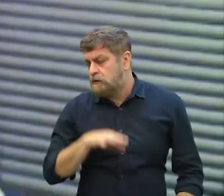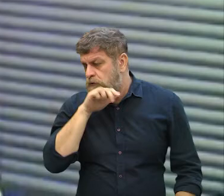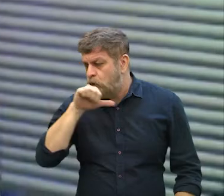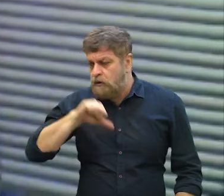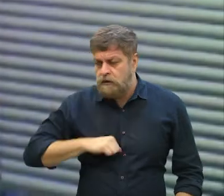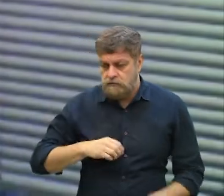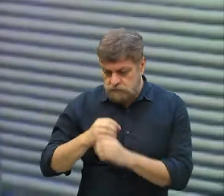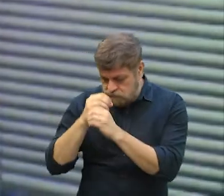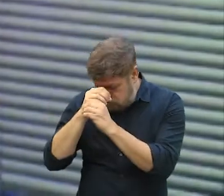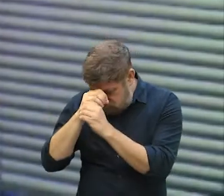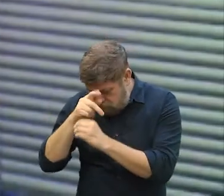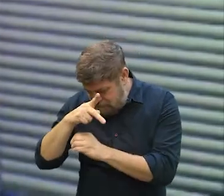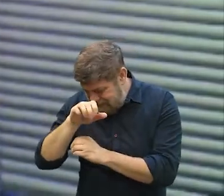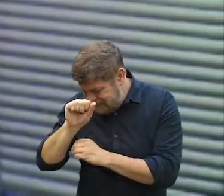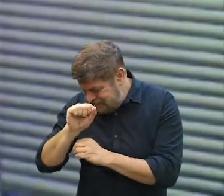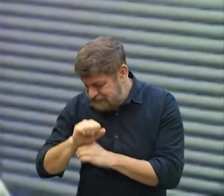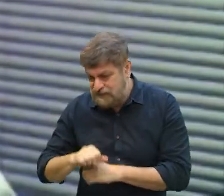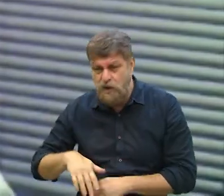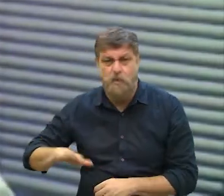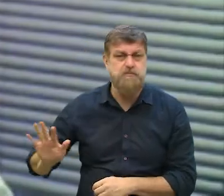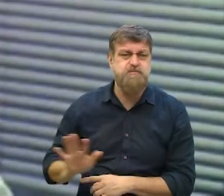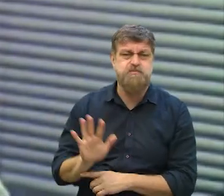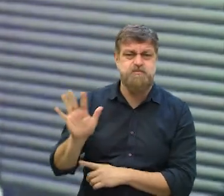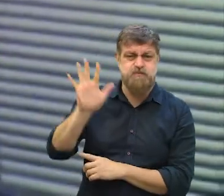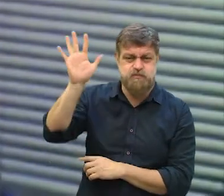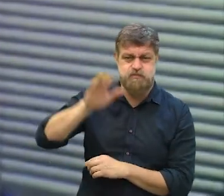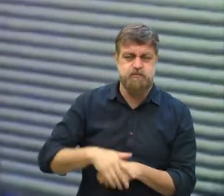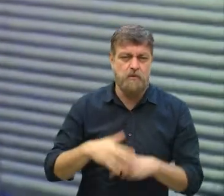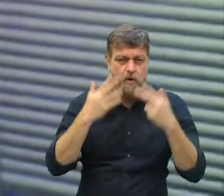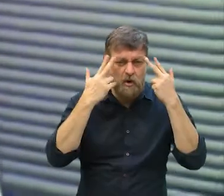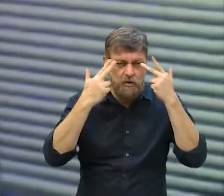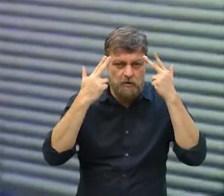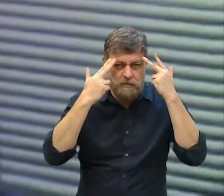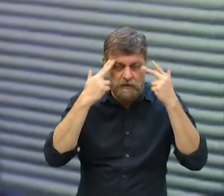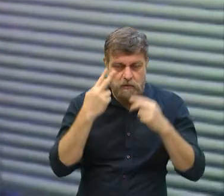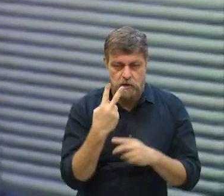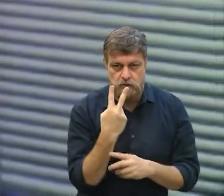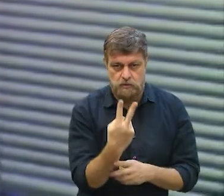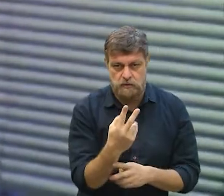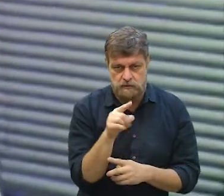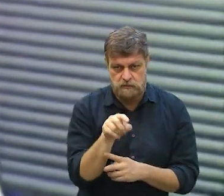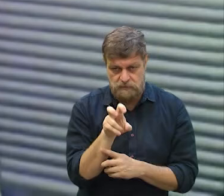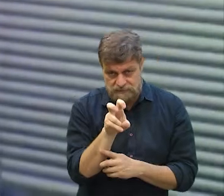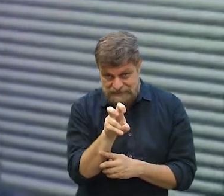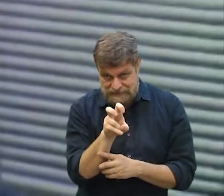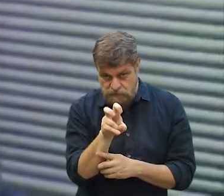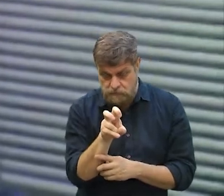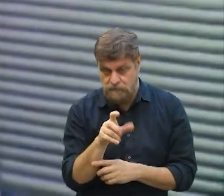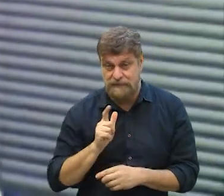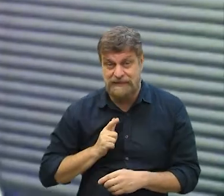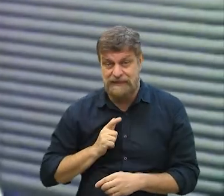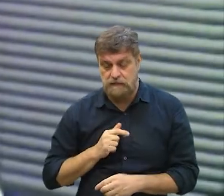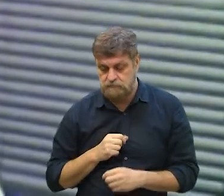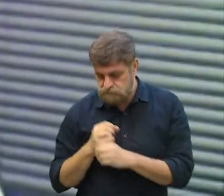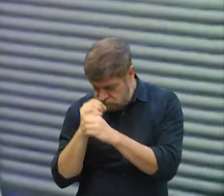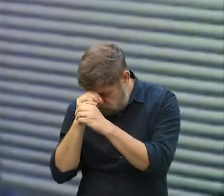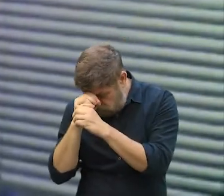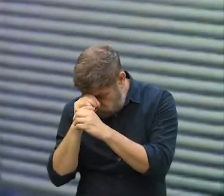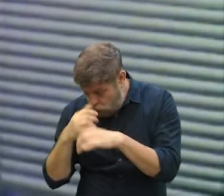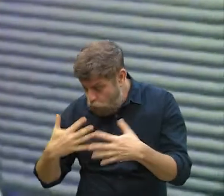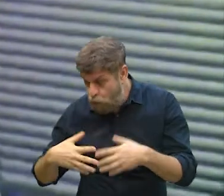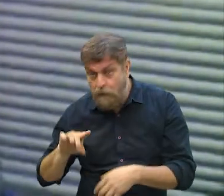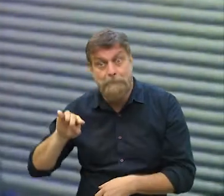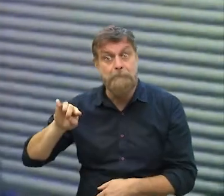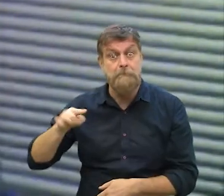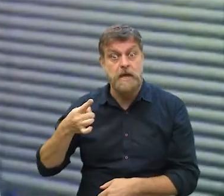o PSA do sujeito era 1000. Então, você imagina que um PSA normal é em torno de 2,5, ele chegava com um PSA de 1000 e a doença